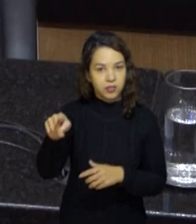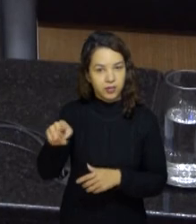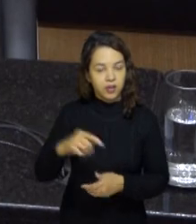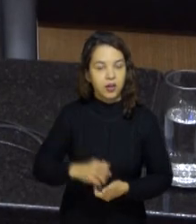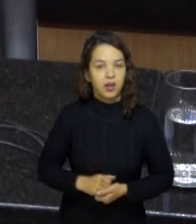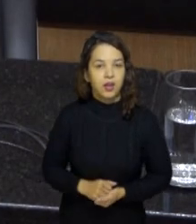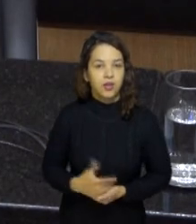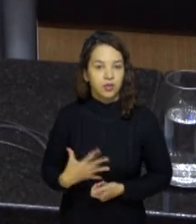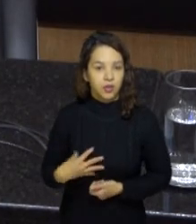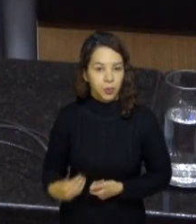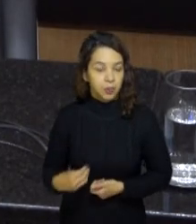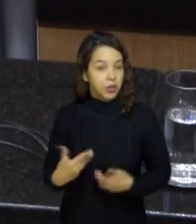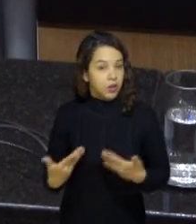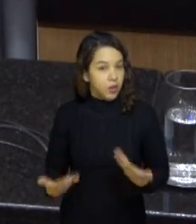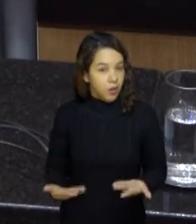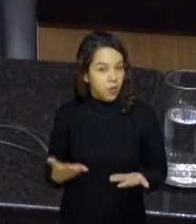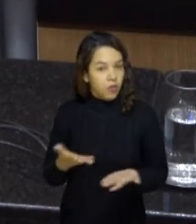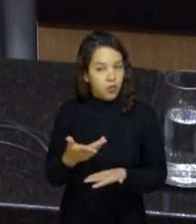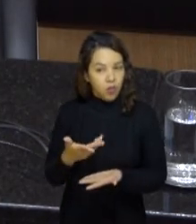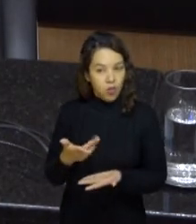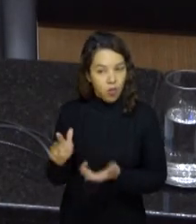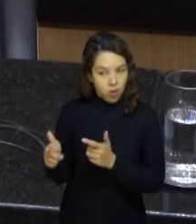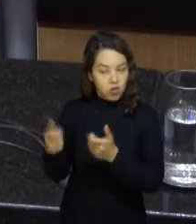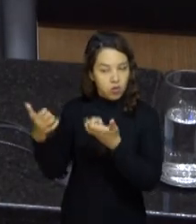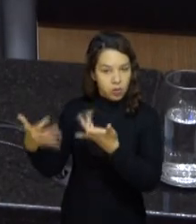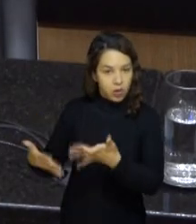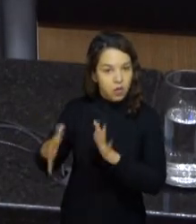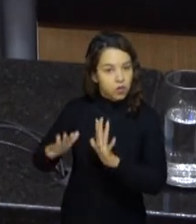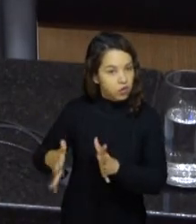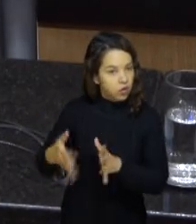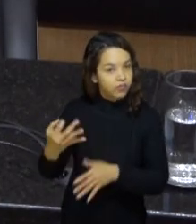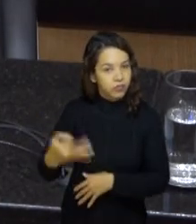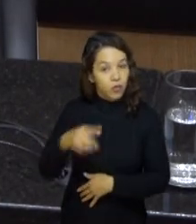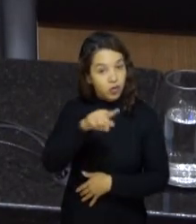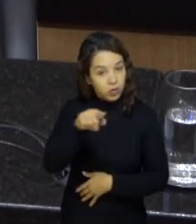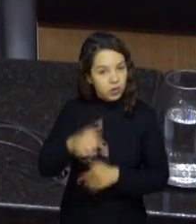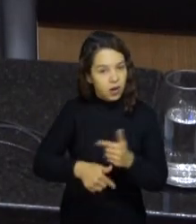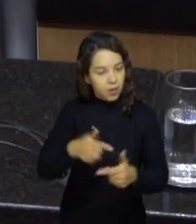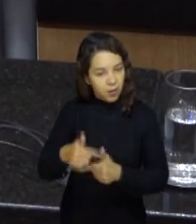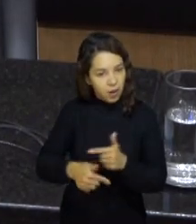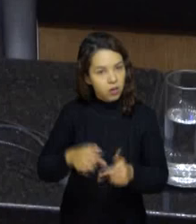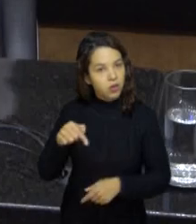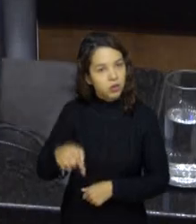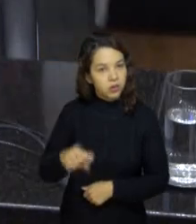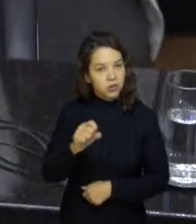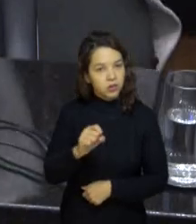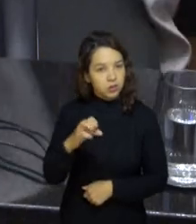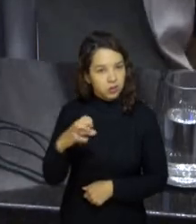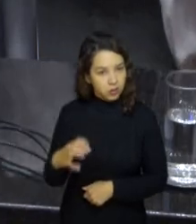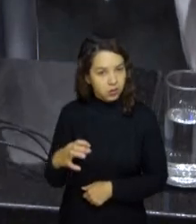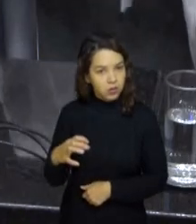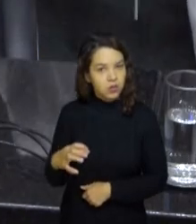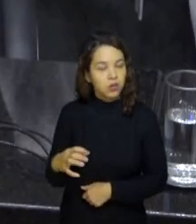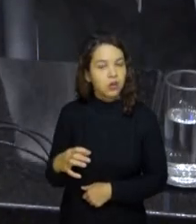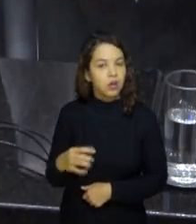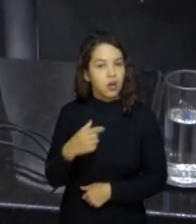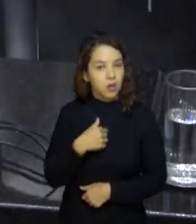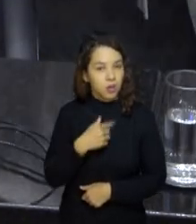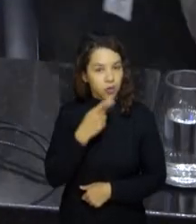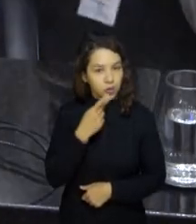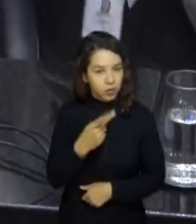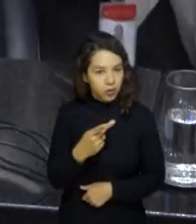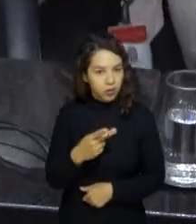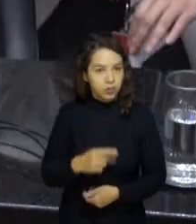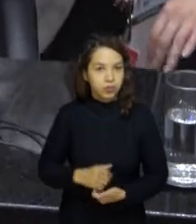todos que me antecederam, o trabalho que vocês têm por Santa Catarina. E eu quero aqui citar um dos trabalhos